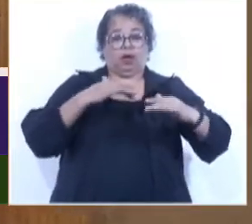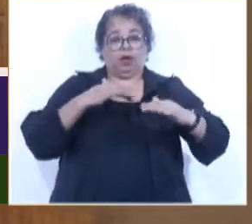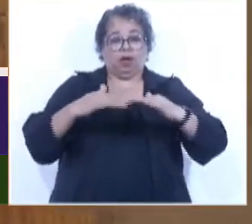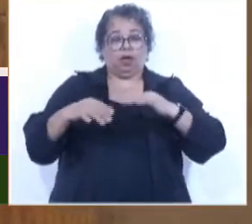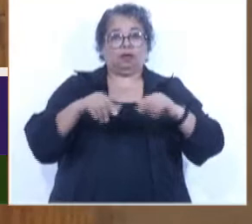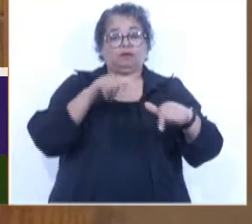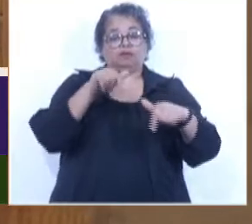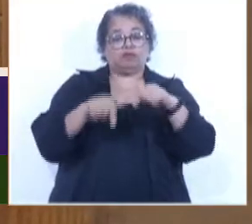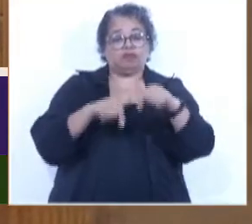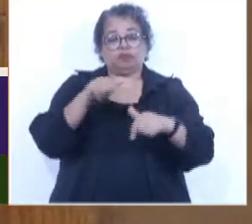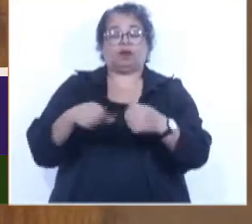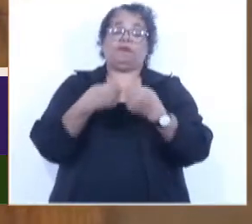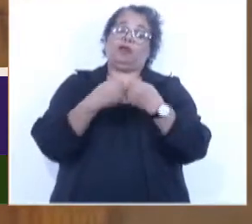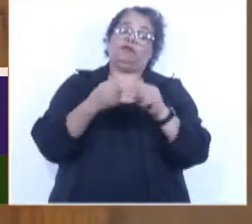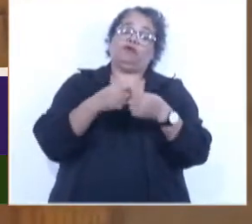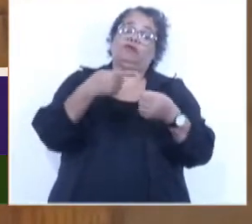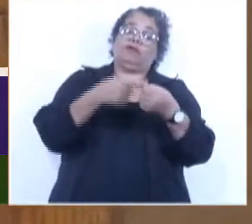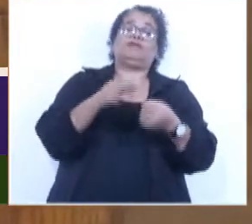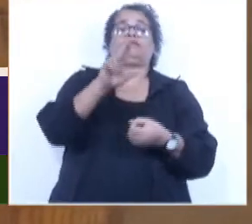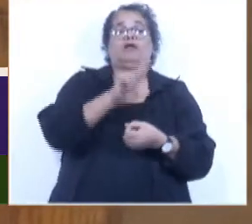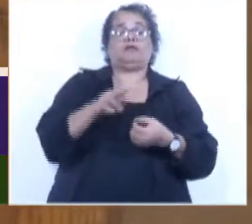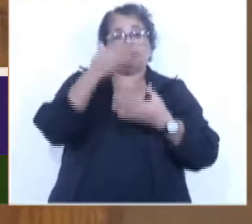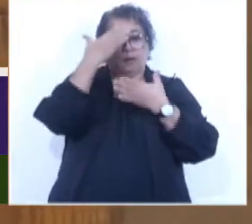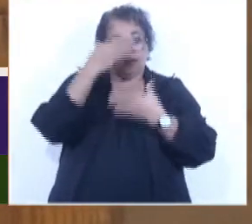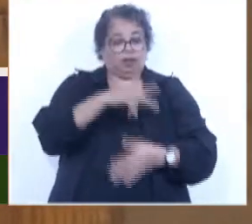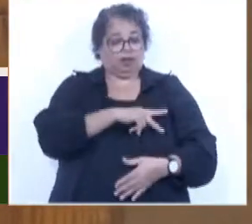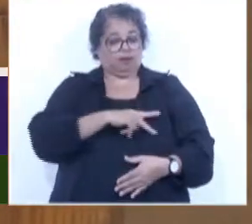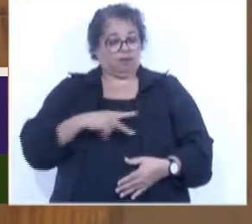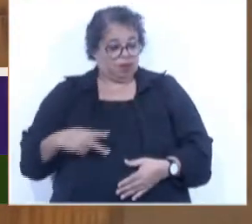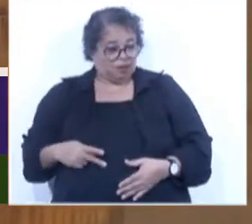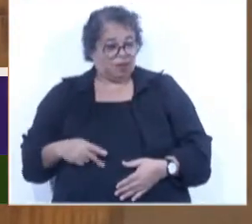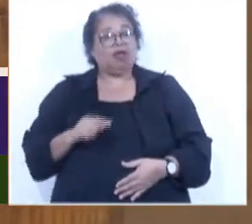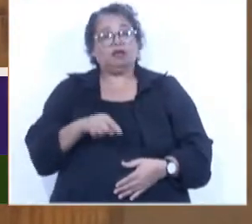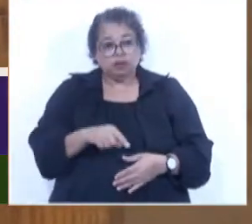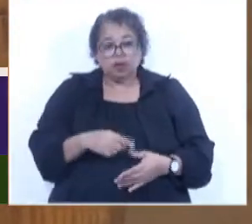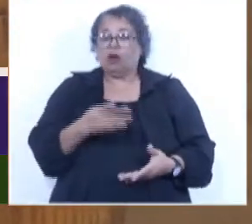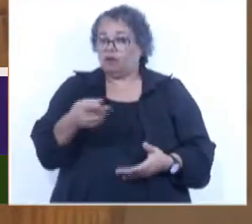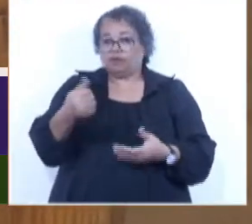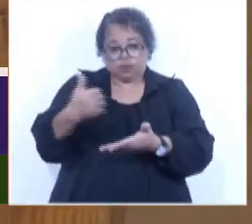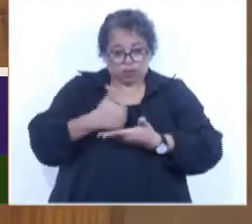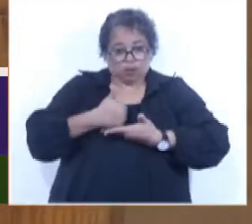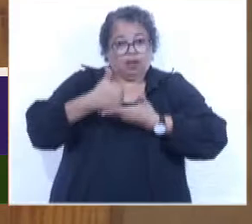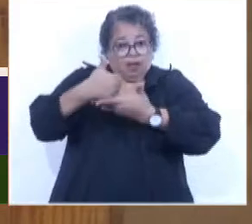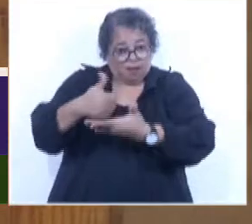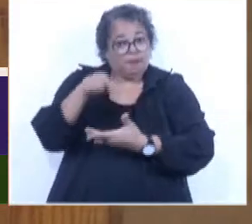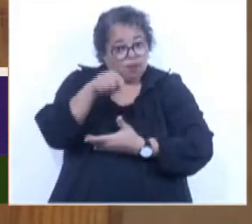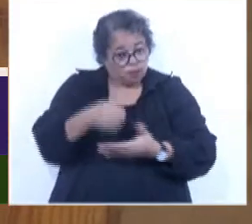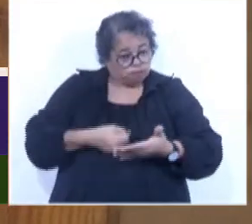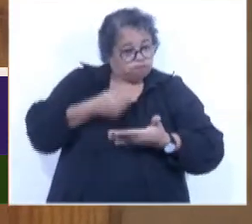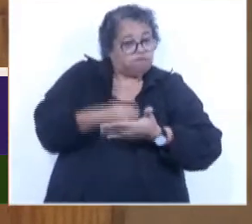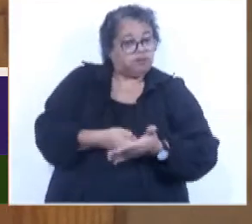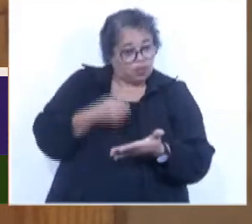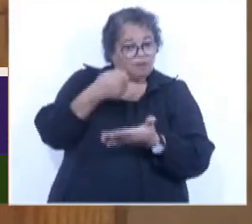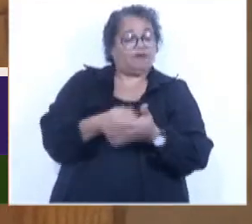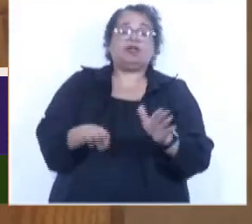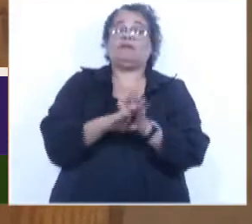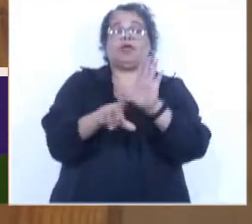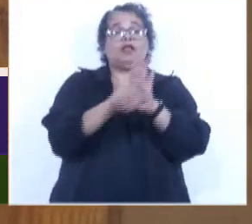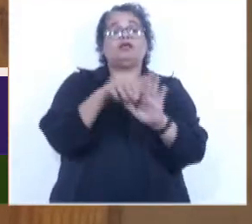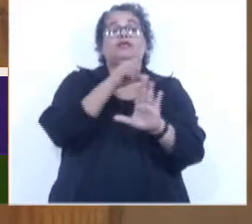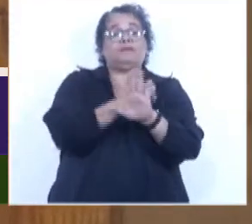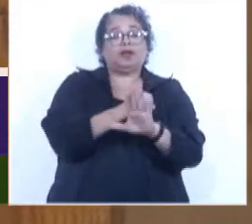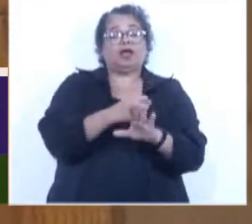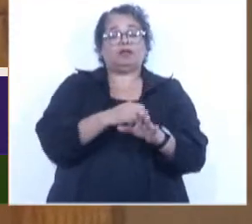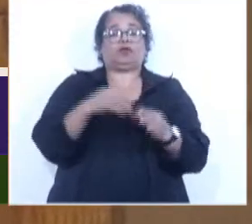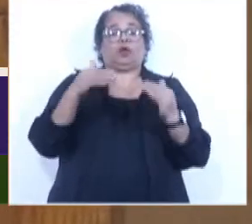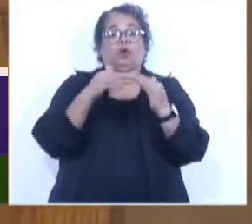de transporte público na cidade de Uberlândia Muito obrigado senhor presidente e eu conto com vossa excelência nessa luta vereadora Lisa Prado que vem ensinando junto